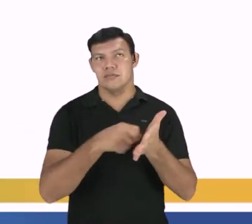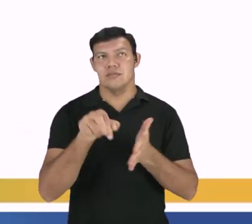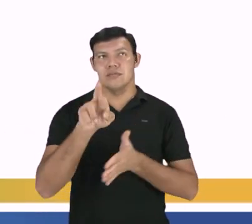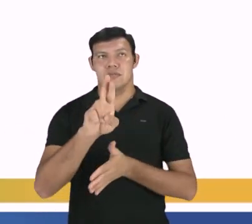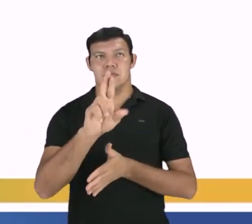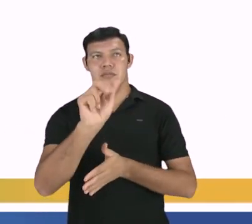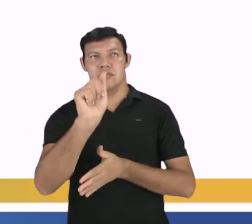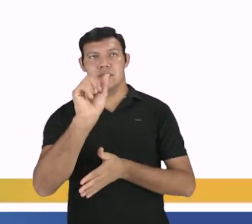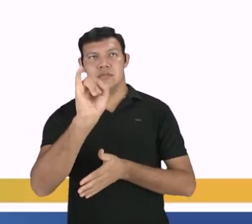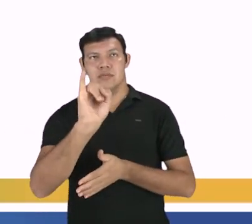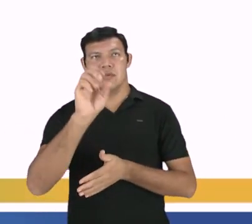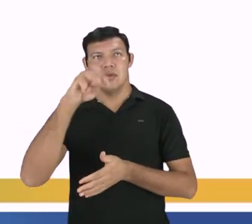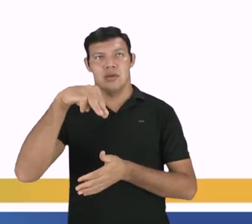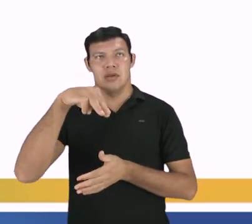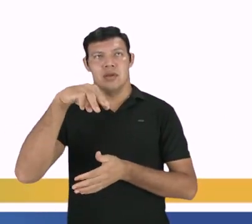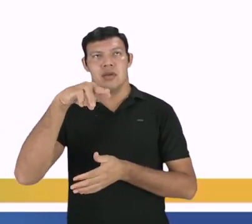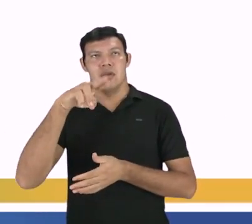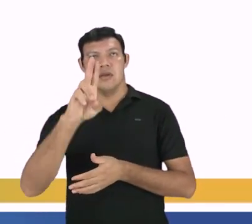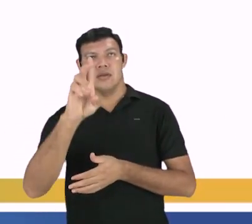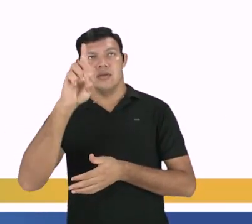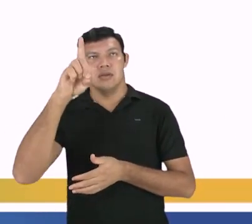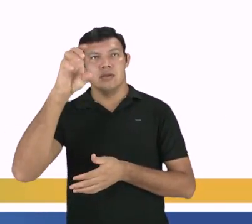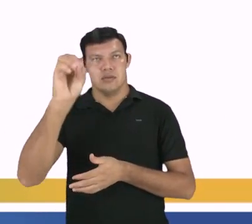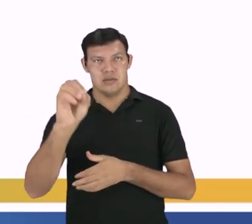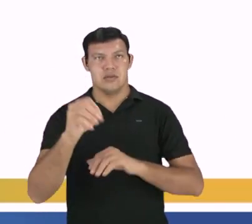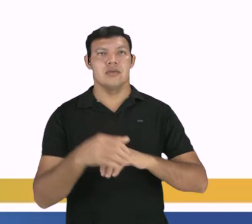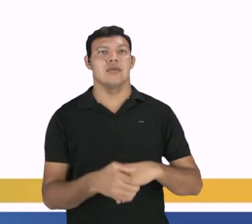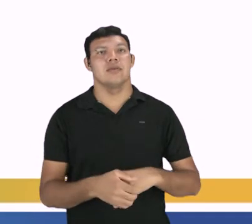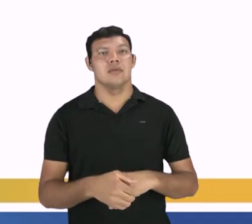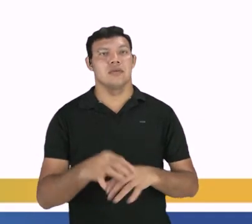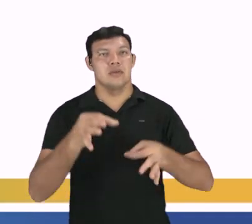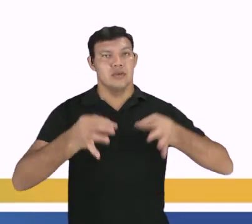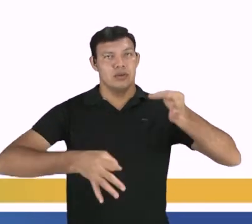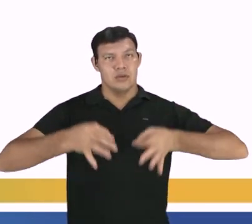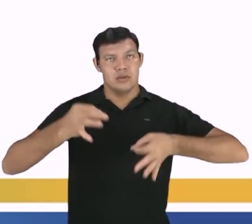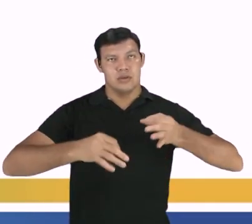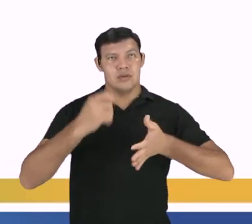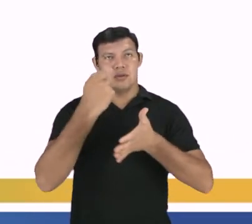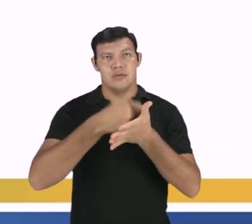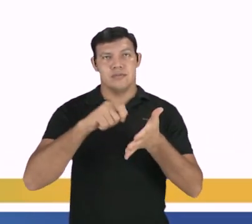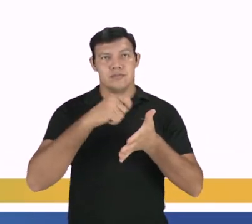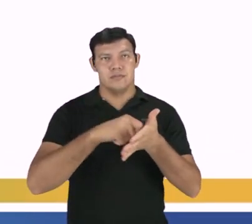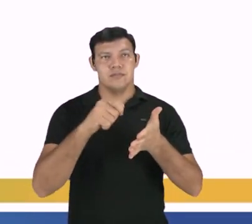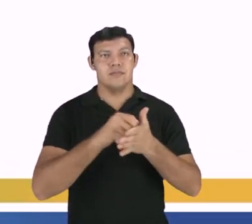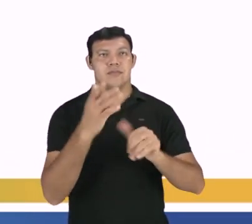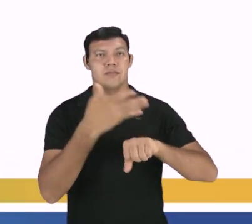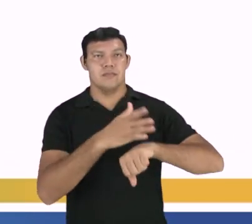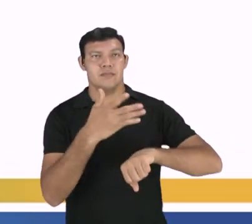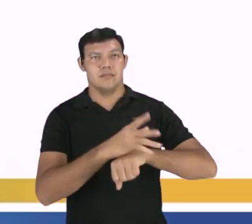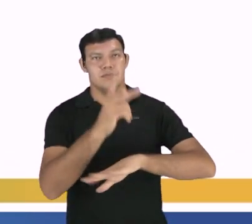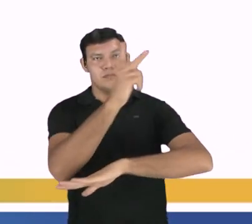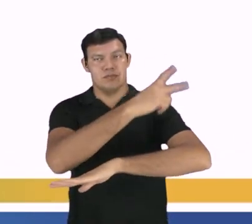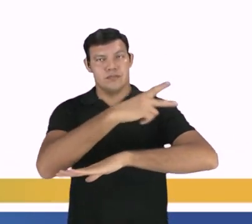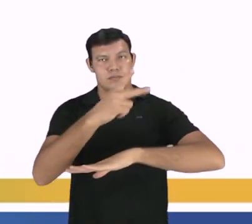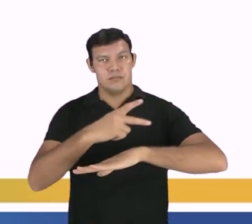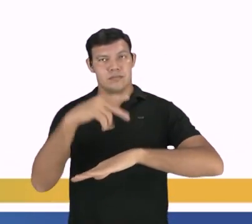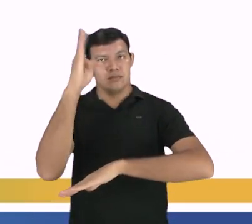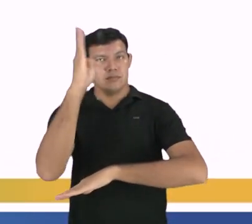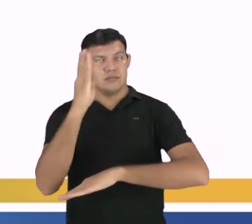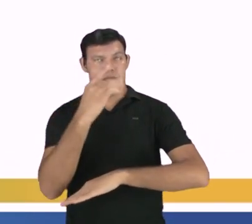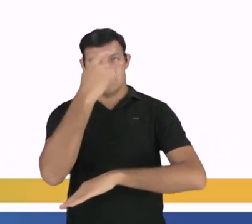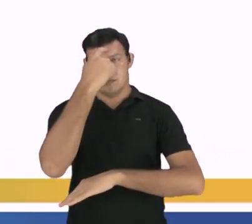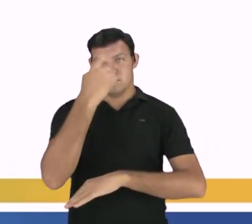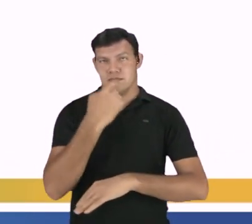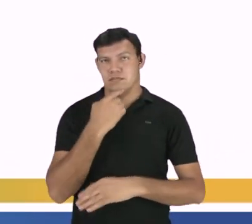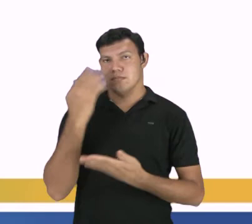foi um juiz e poeta que participou do parnasianismo no Brasil, dentro aí da tríade parnasiana. Tá? Temos a imagem